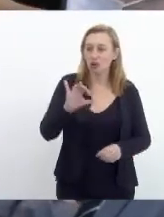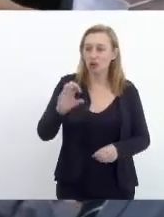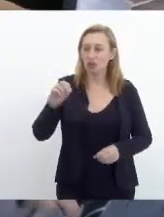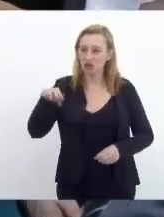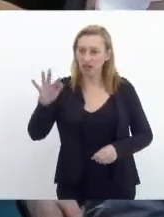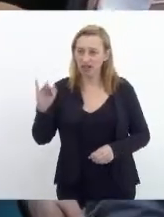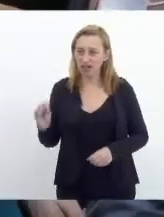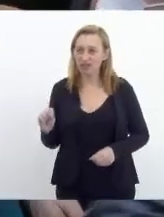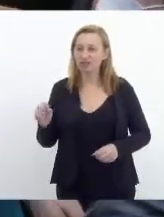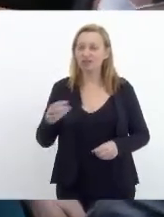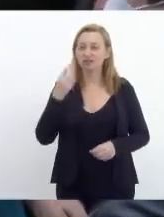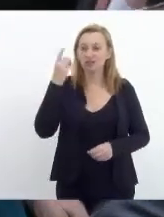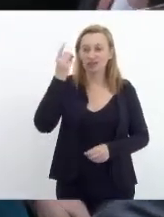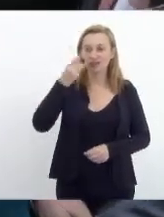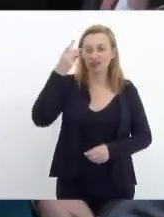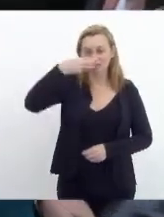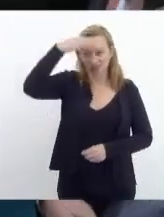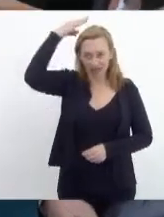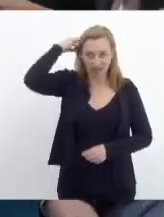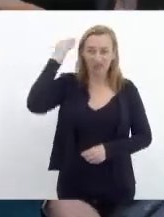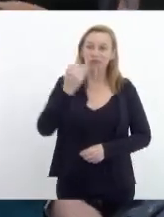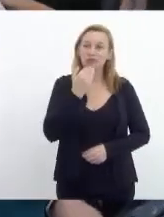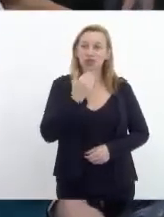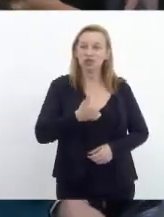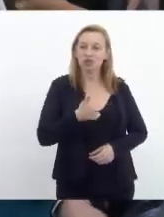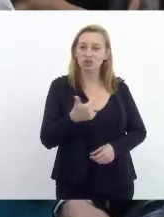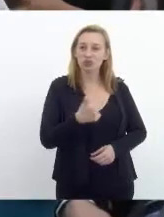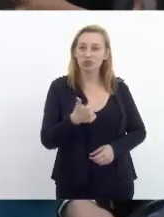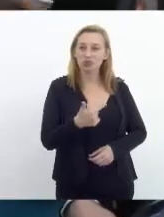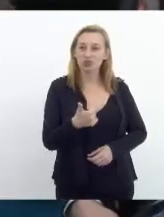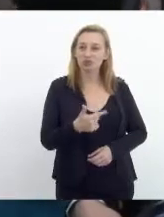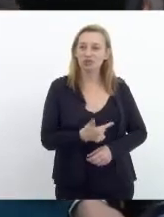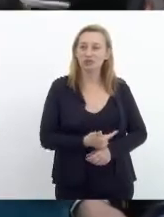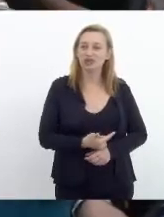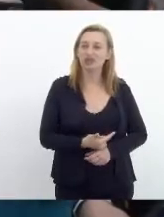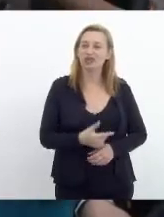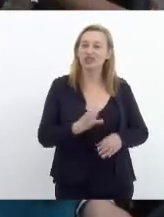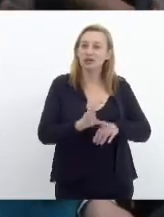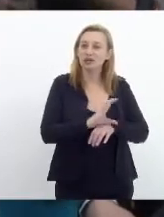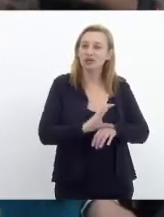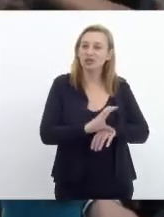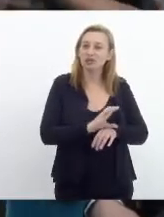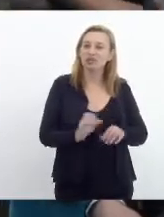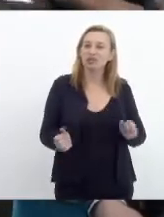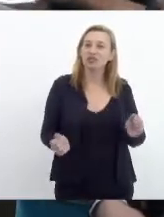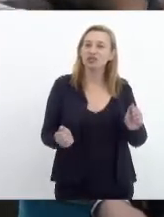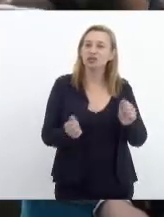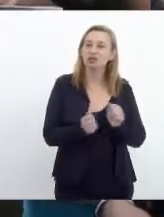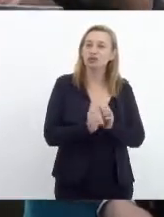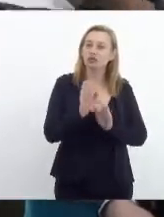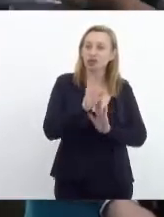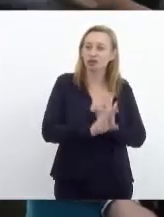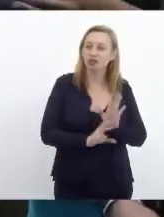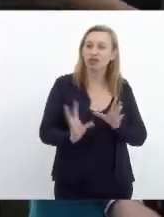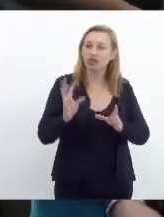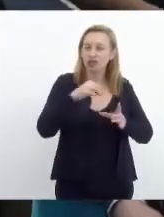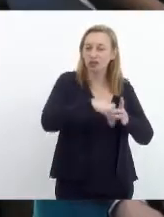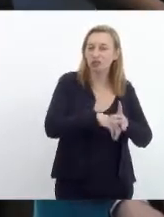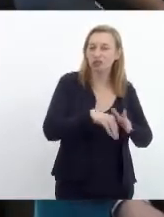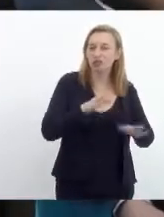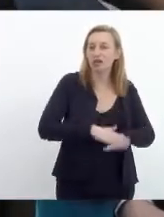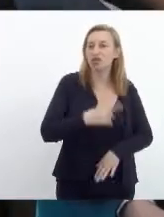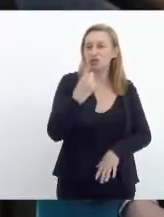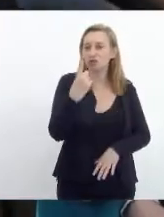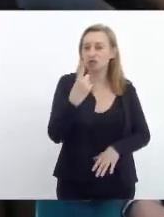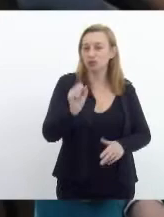Márcio Pacheco expediu um segundo parecer pela constitucionalidade com a mesma emenda, incluindo mais uma,